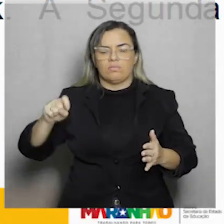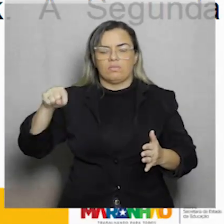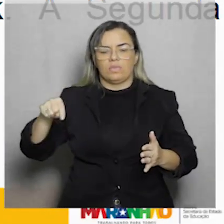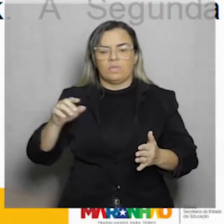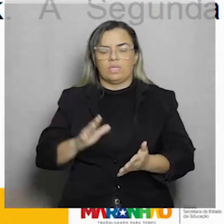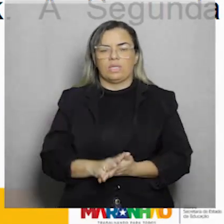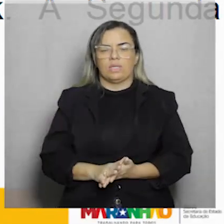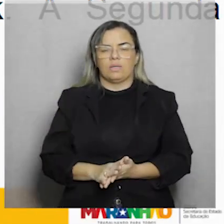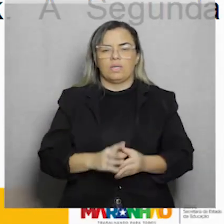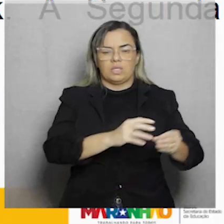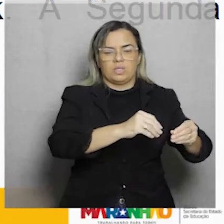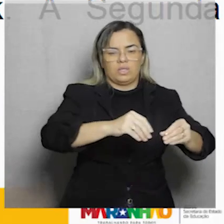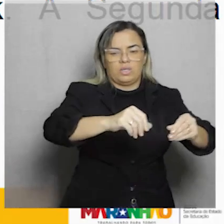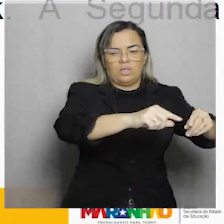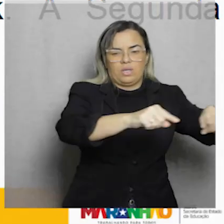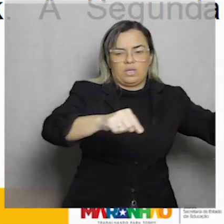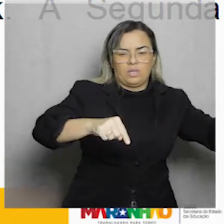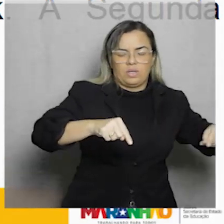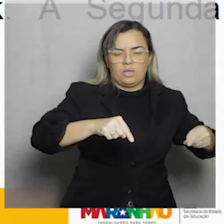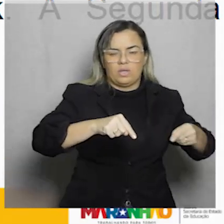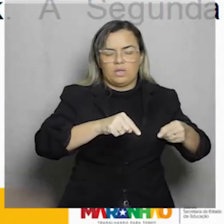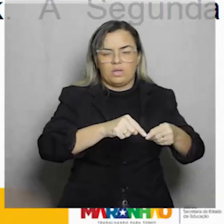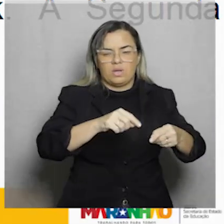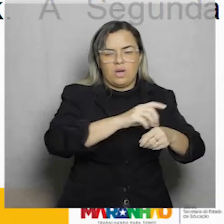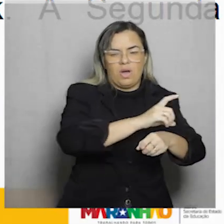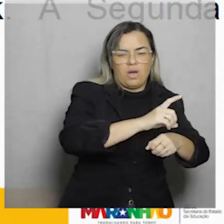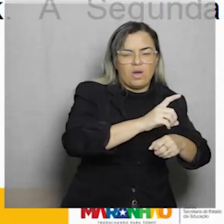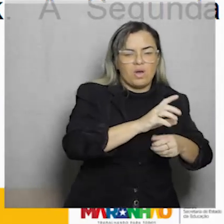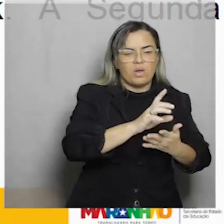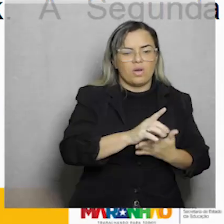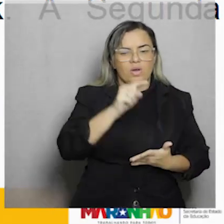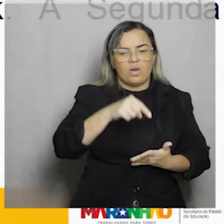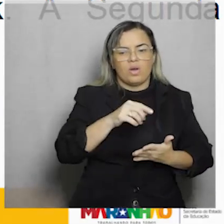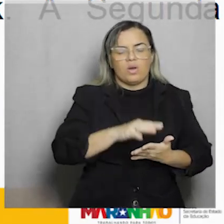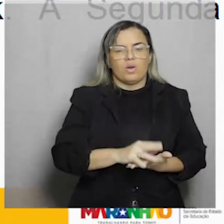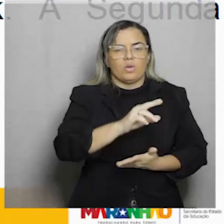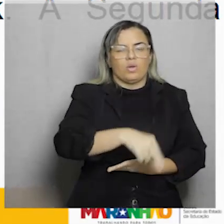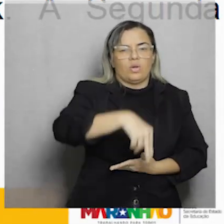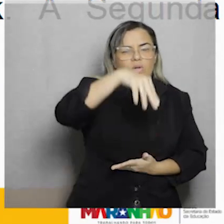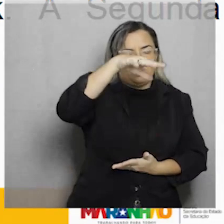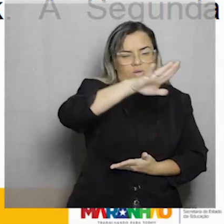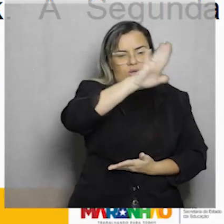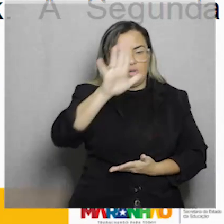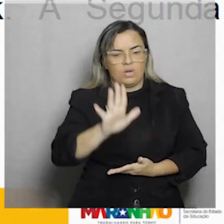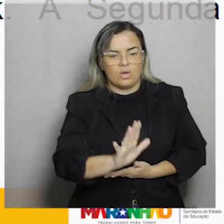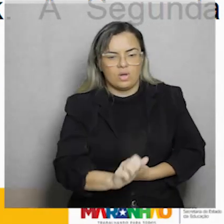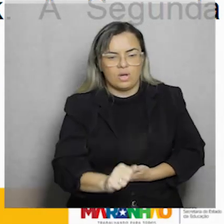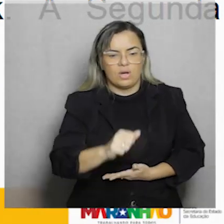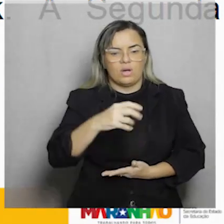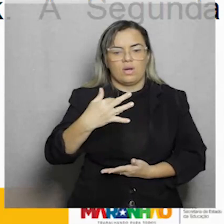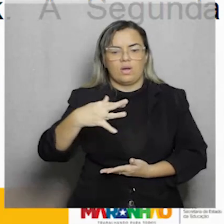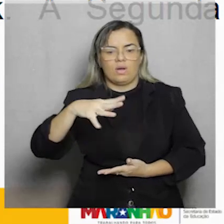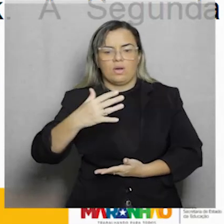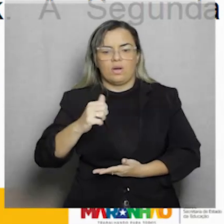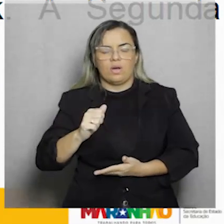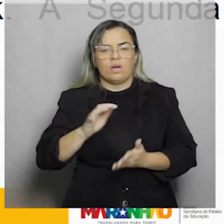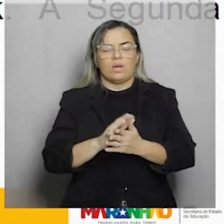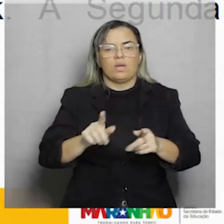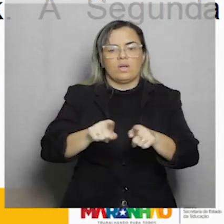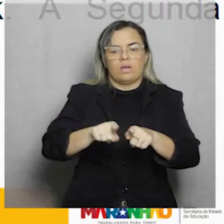melanésias e assentamentos nos desertos norte-africanos, na Birmânia e nas